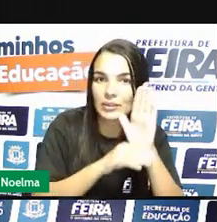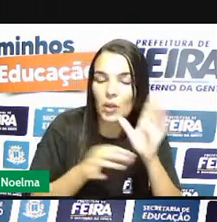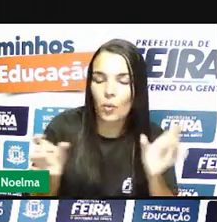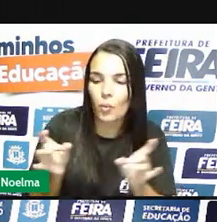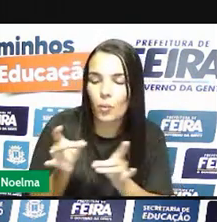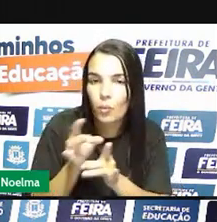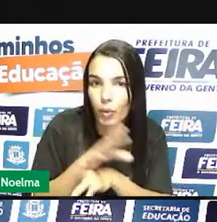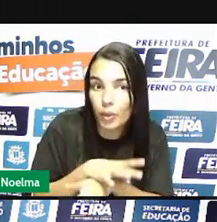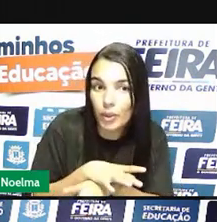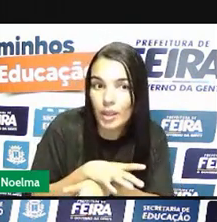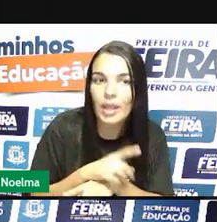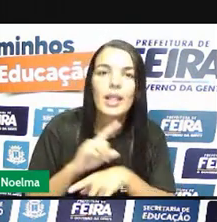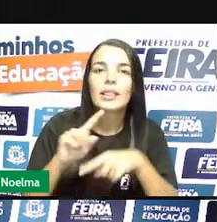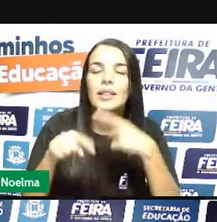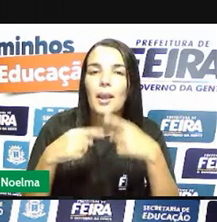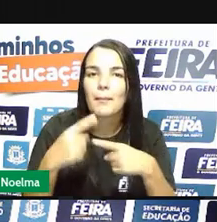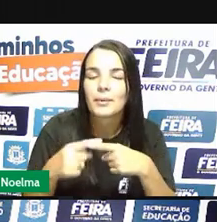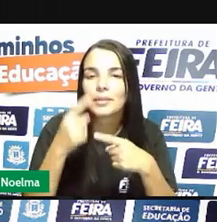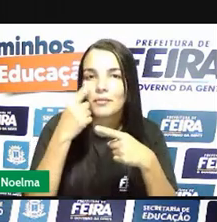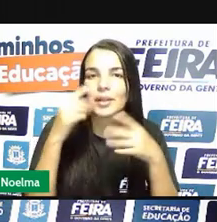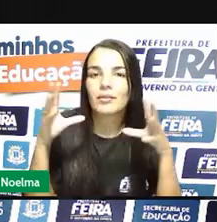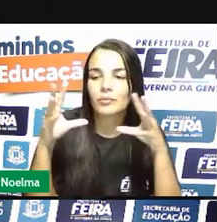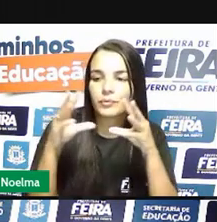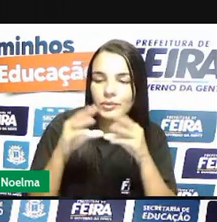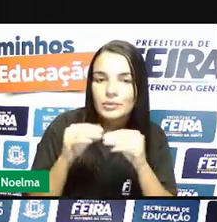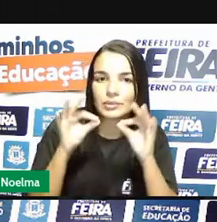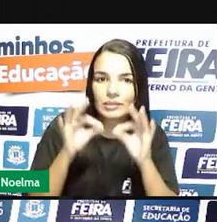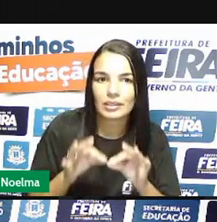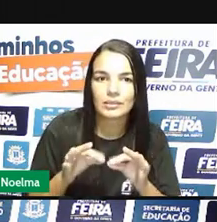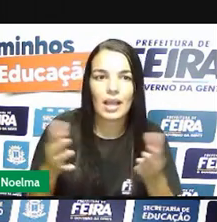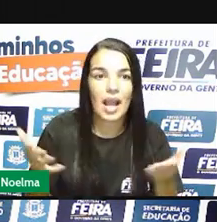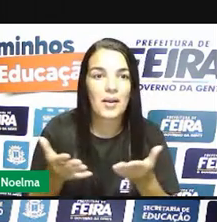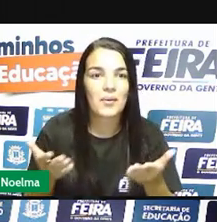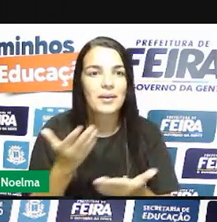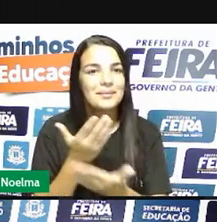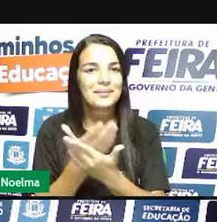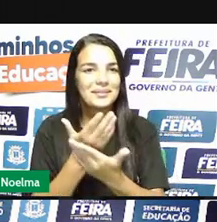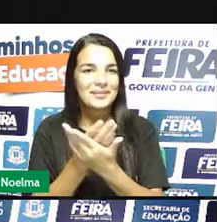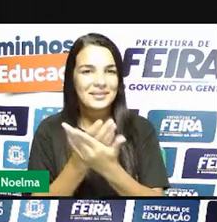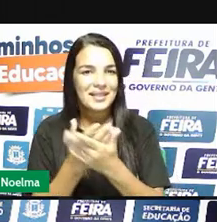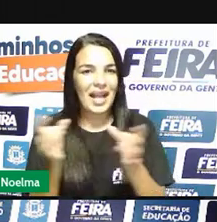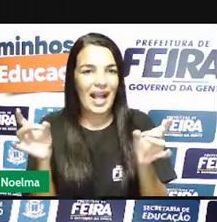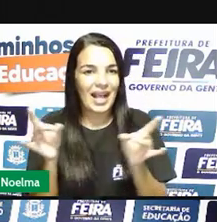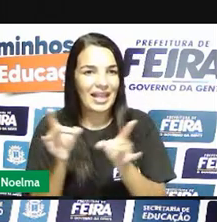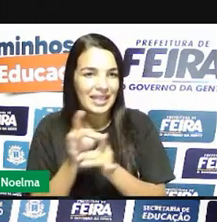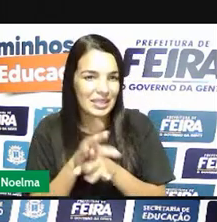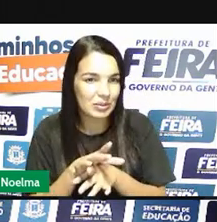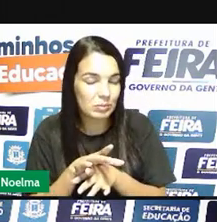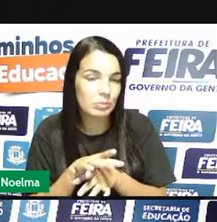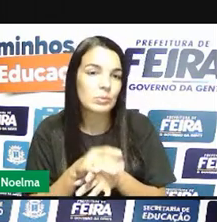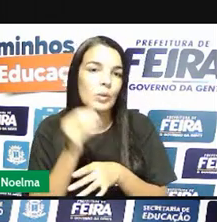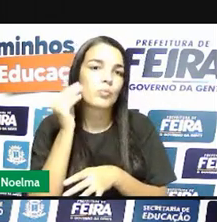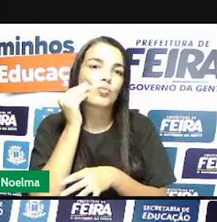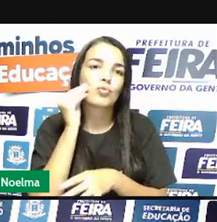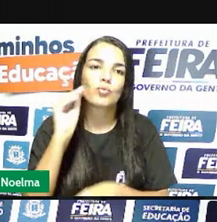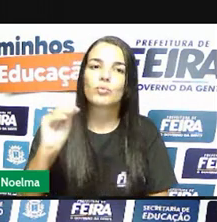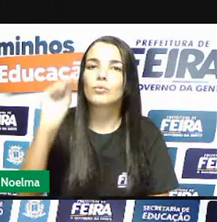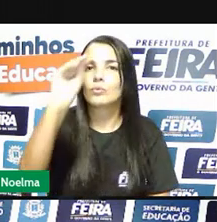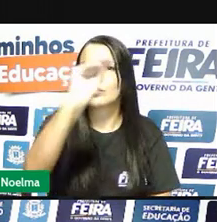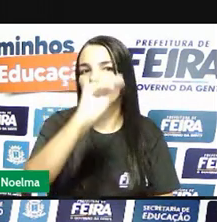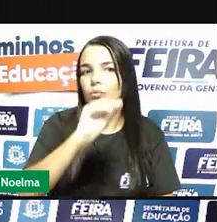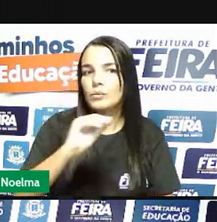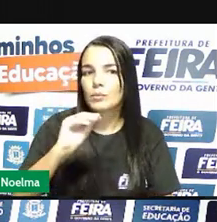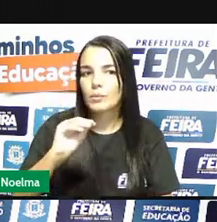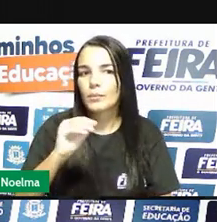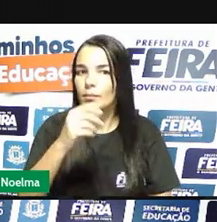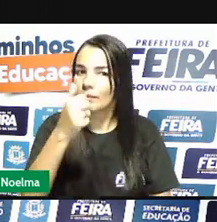em seguida, façam a revisão do seu texto, certo? A nossa aula, ela fica por aqui. Um beijo no coração